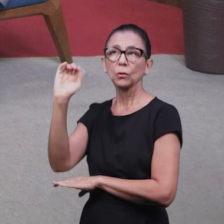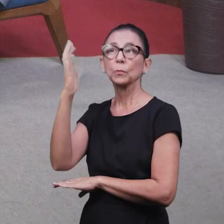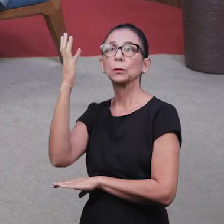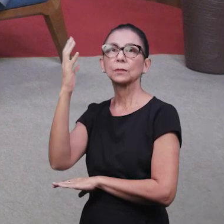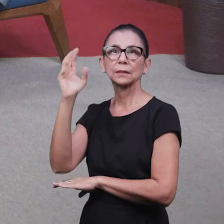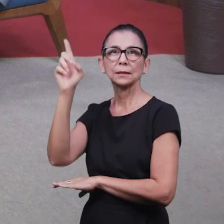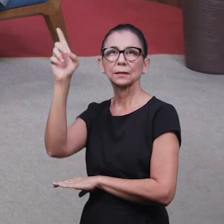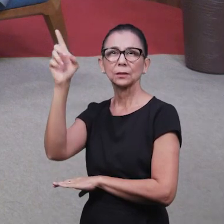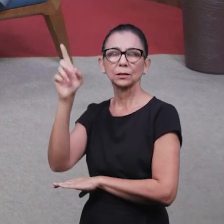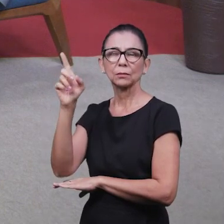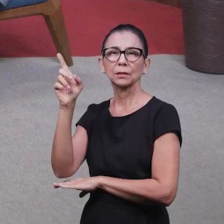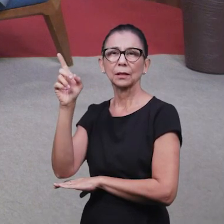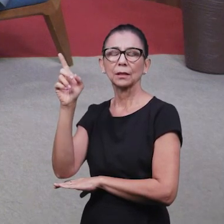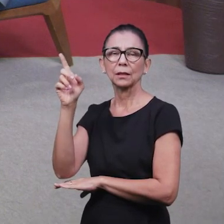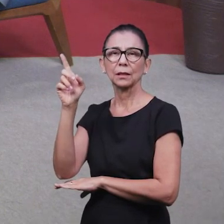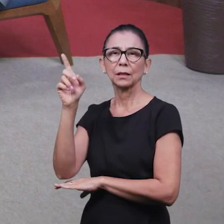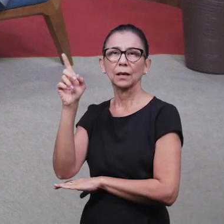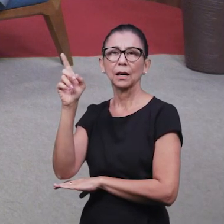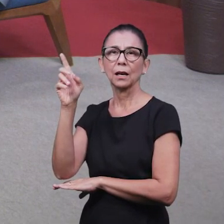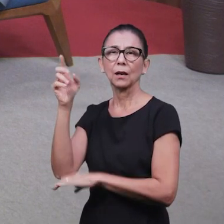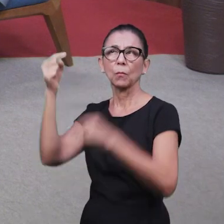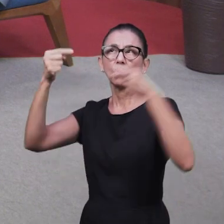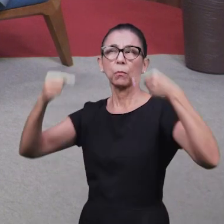de desviar, né? De fazer com que o homem